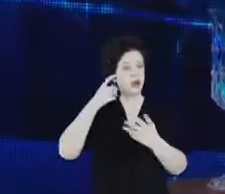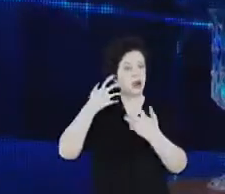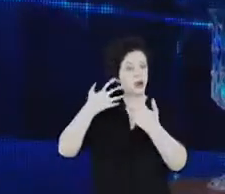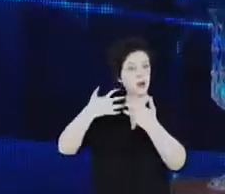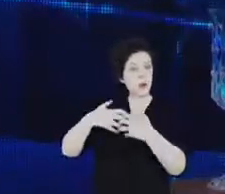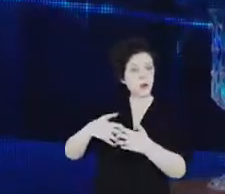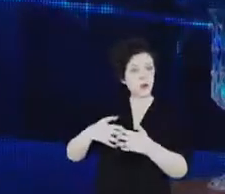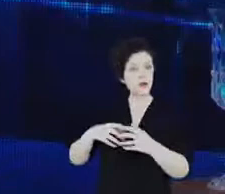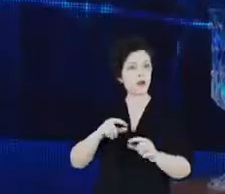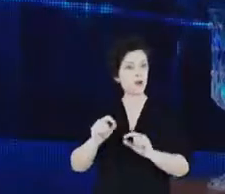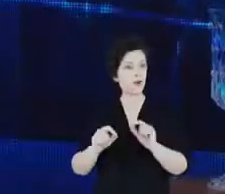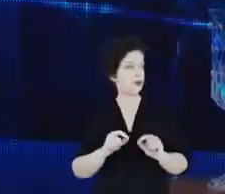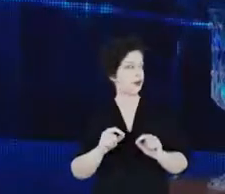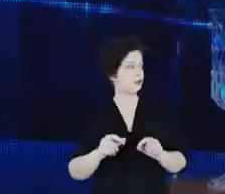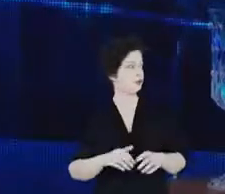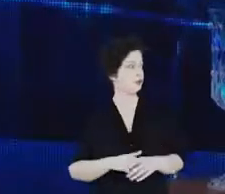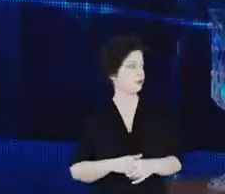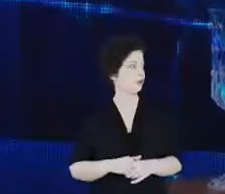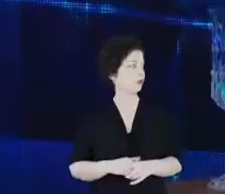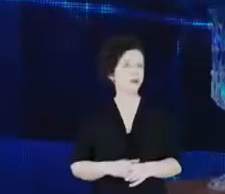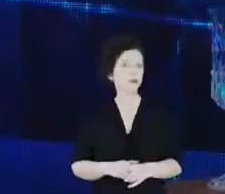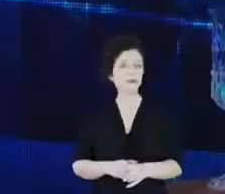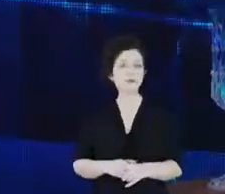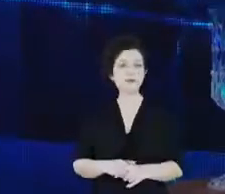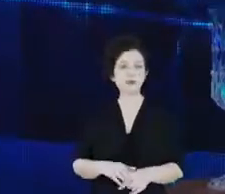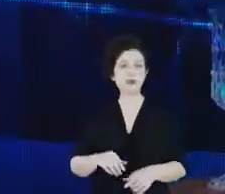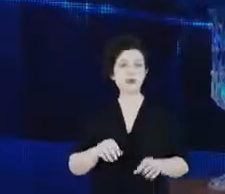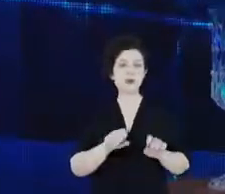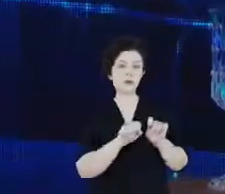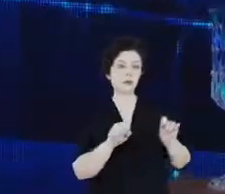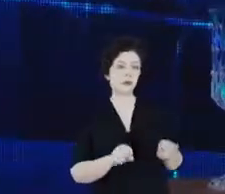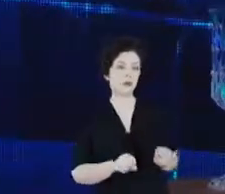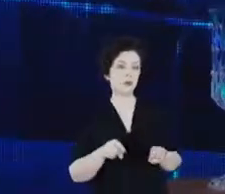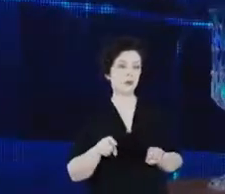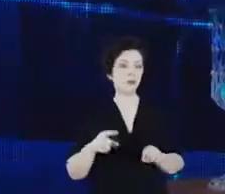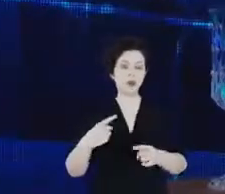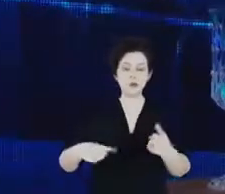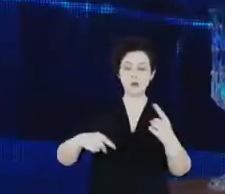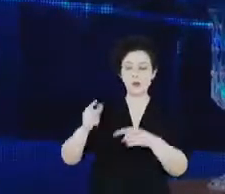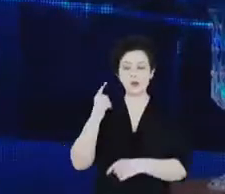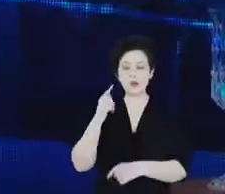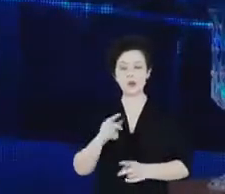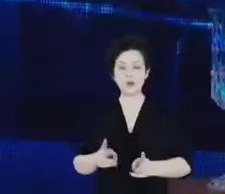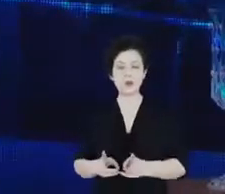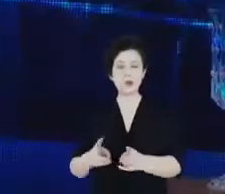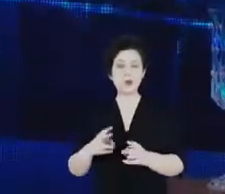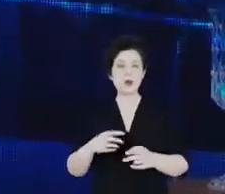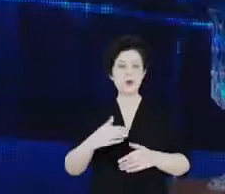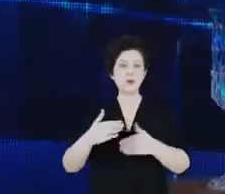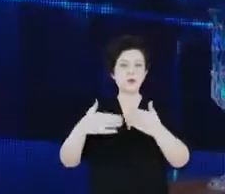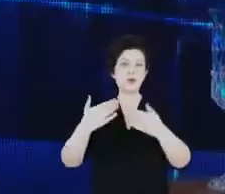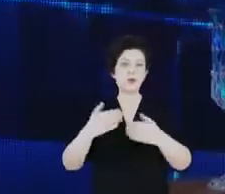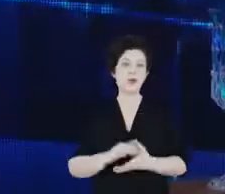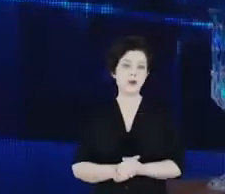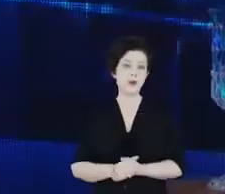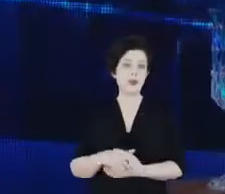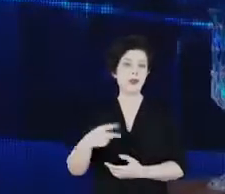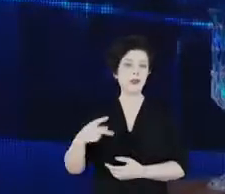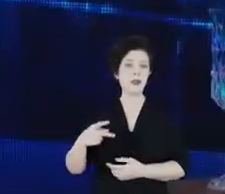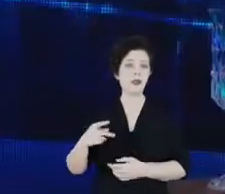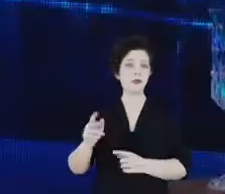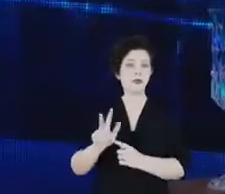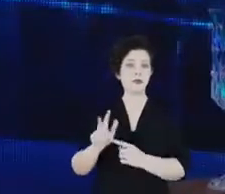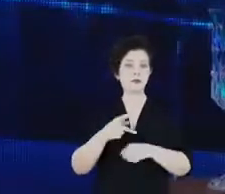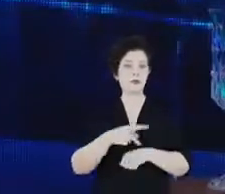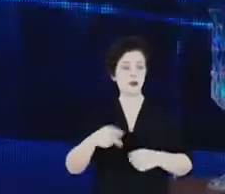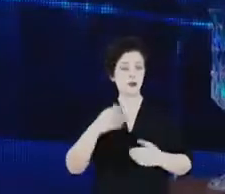têm um papel chave aqui no nosso sistema, até para alavancar e continuar esse crescimento das renováveis. Obrigado, Elbia,